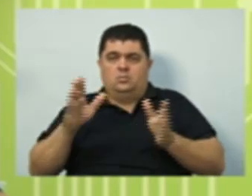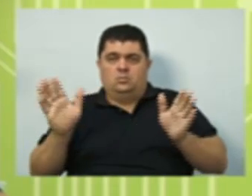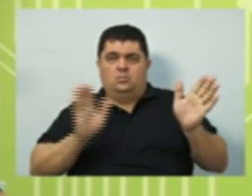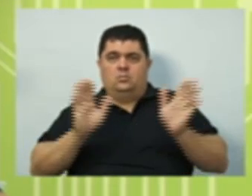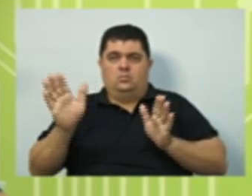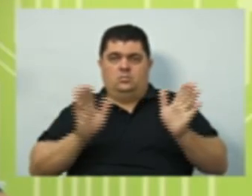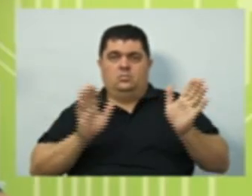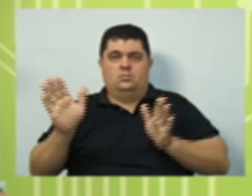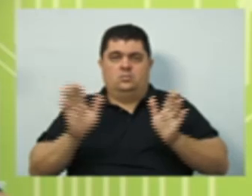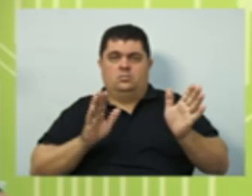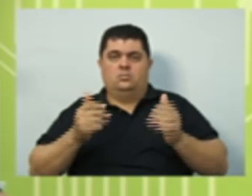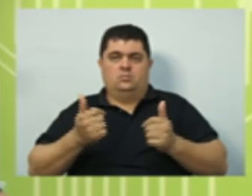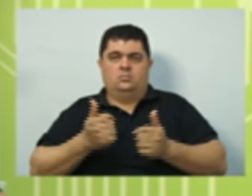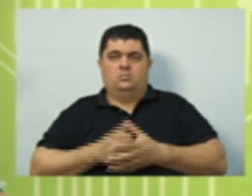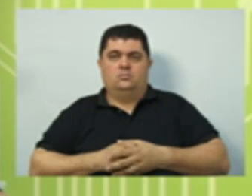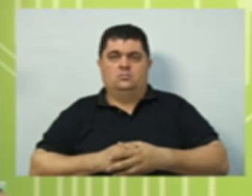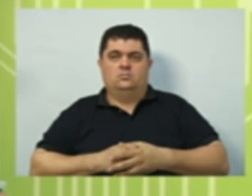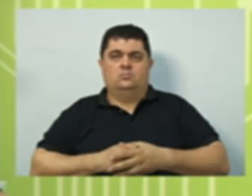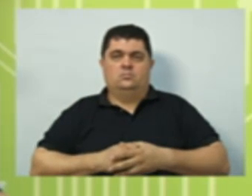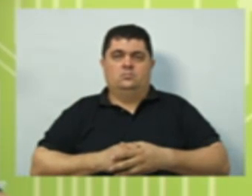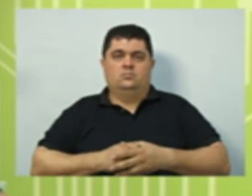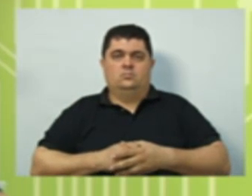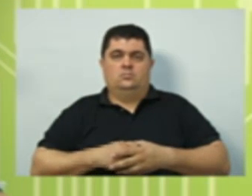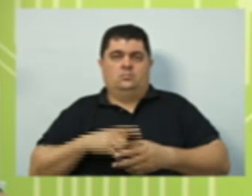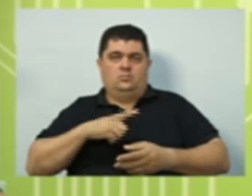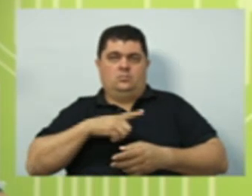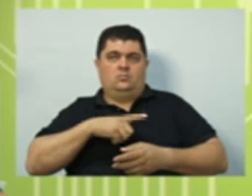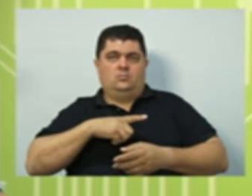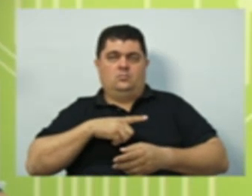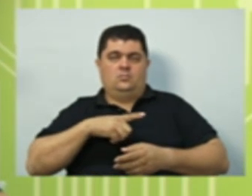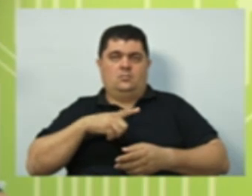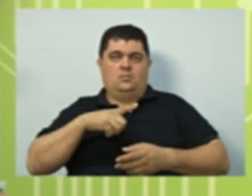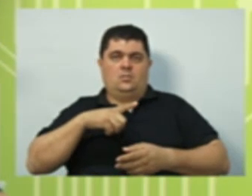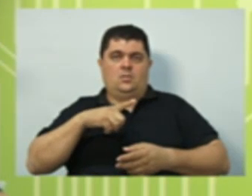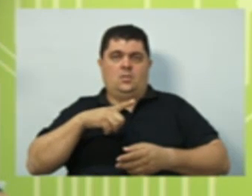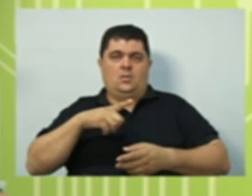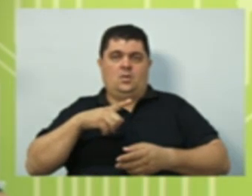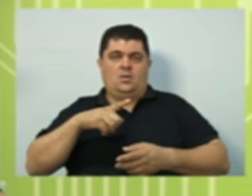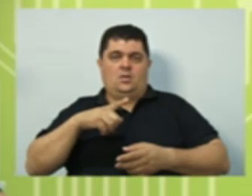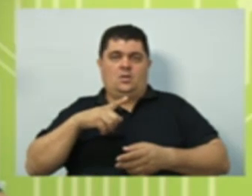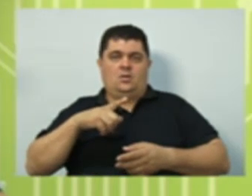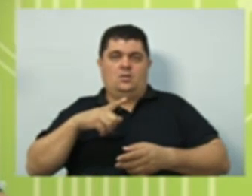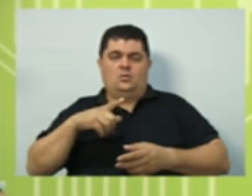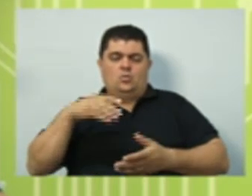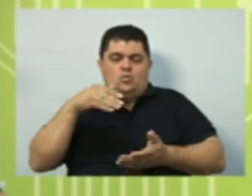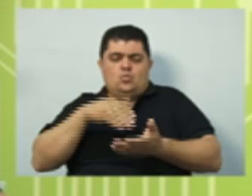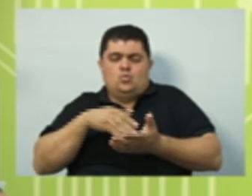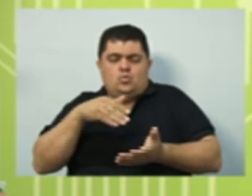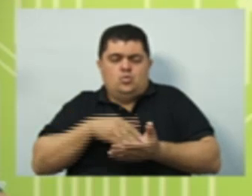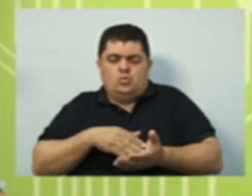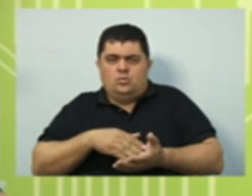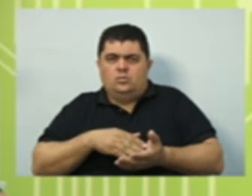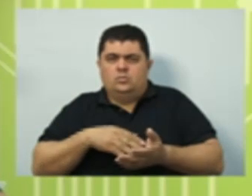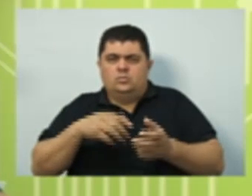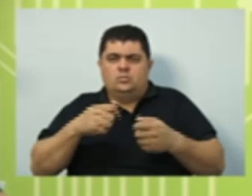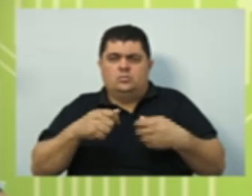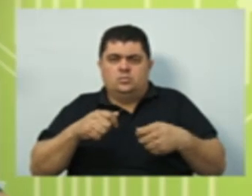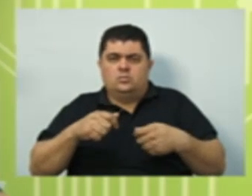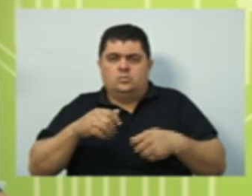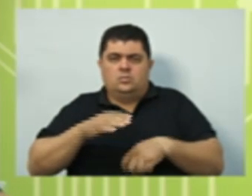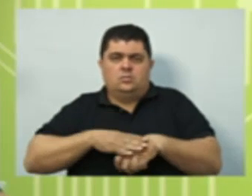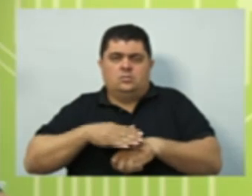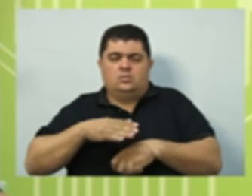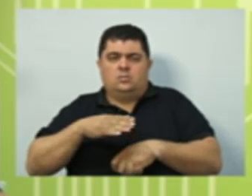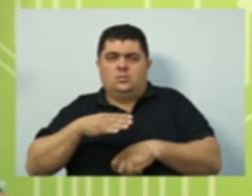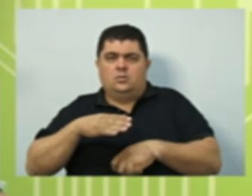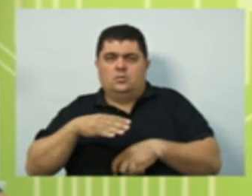ser separado. Eu quero que você fique atento para uma última ideia, mas fique atento, mais do que